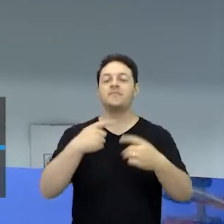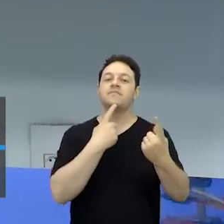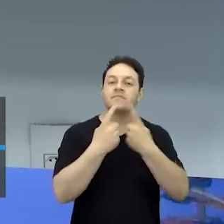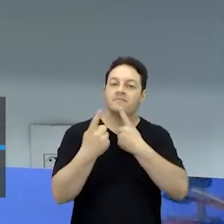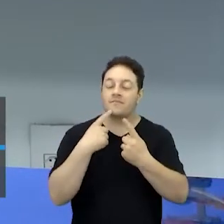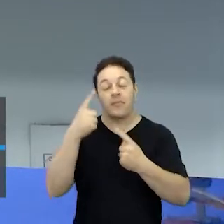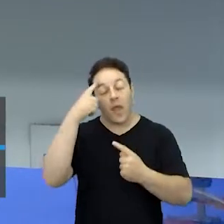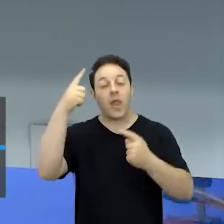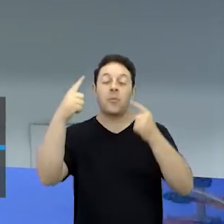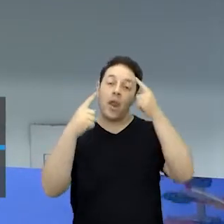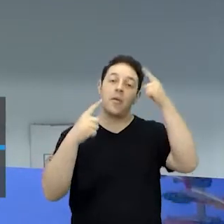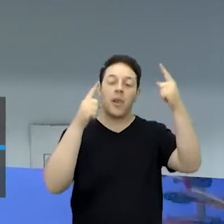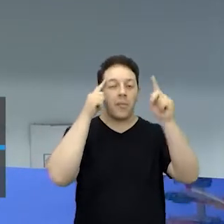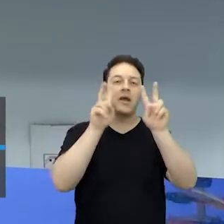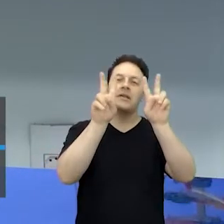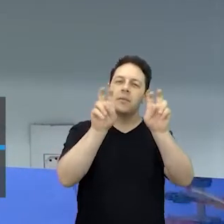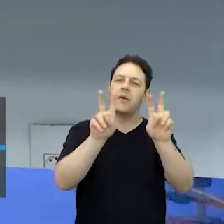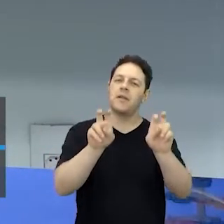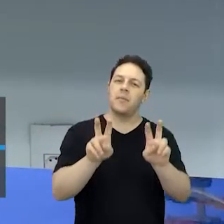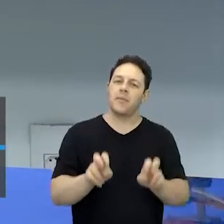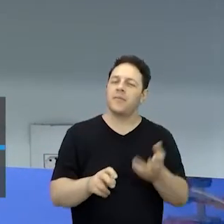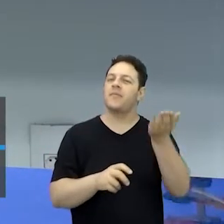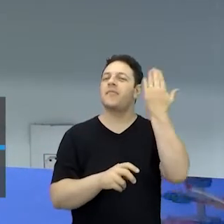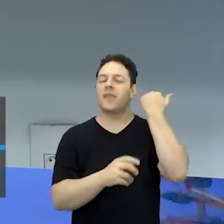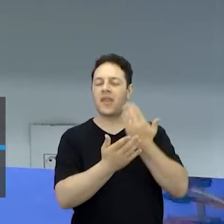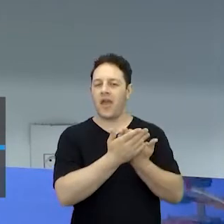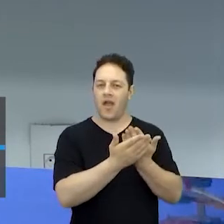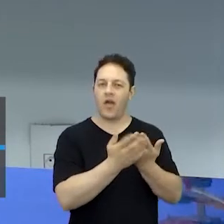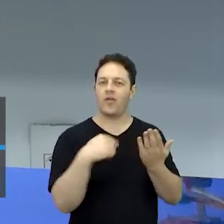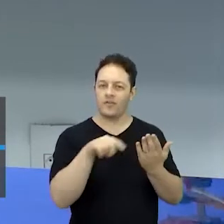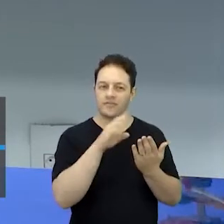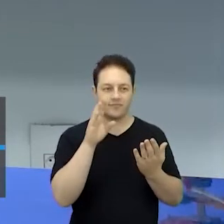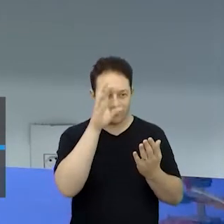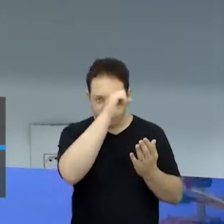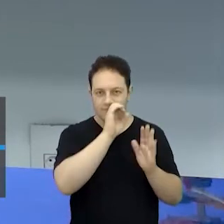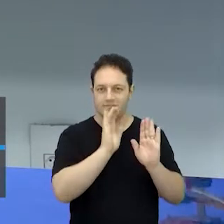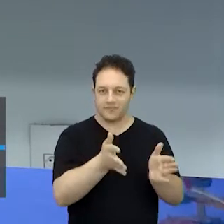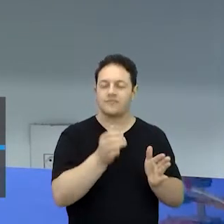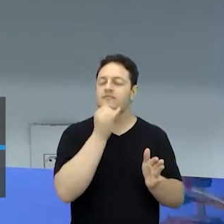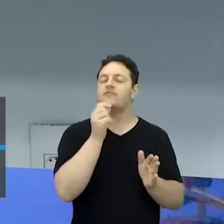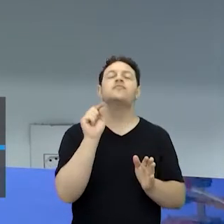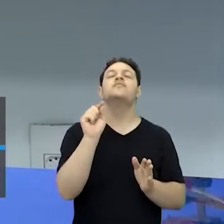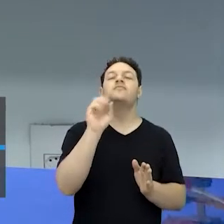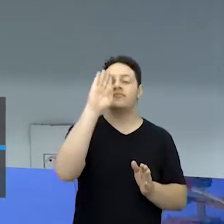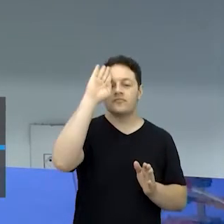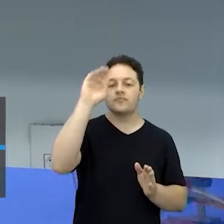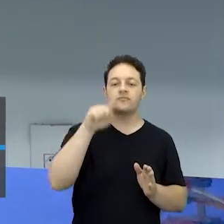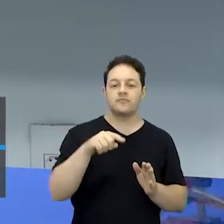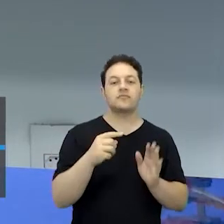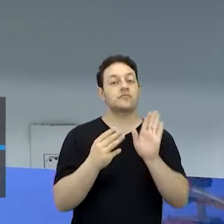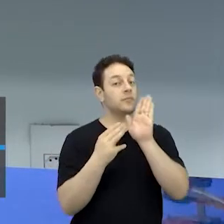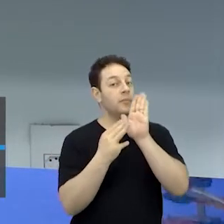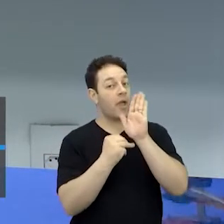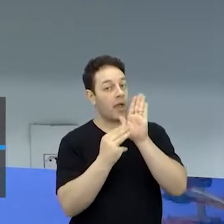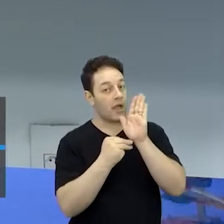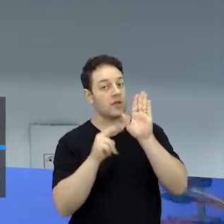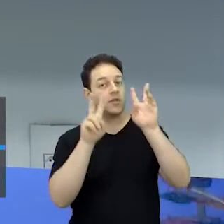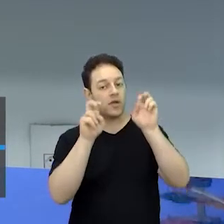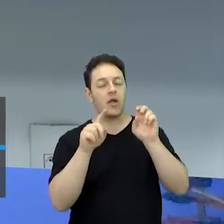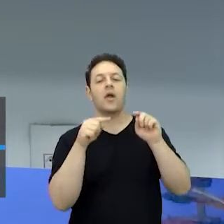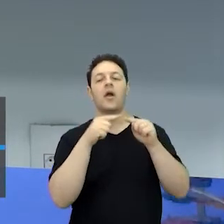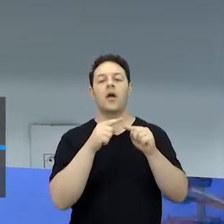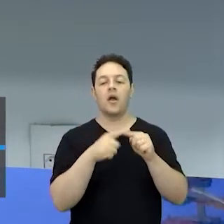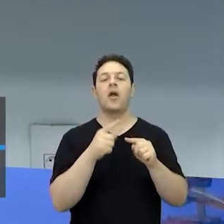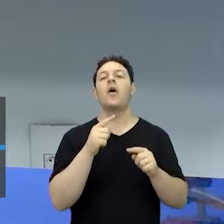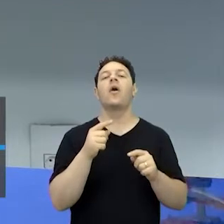discutindo e Relembrando alguns temas que a gente já viu na nossa aula tendo aí como base uma metodologia que a